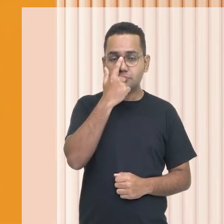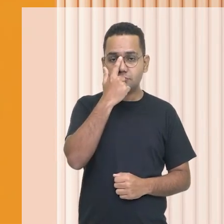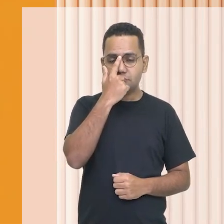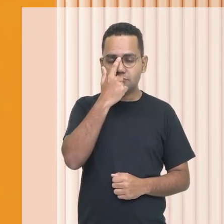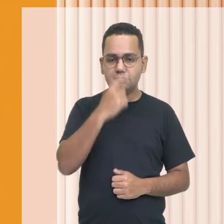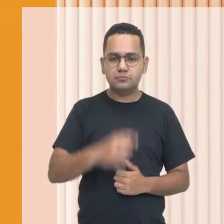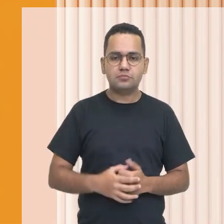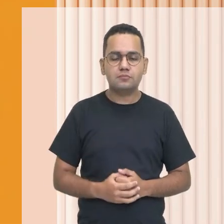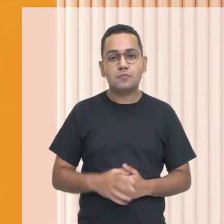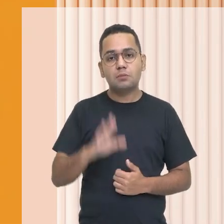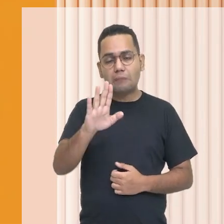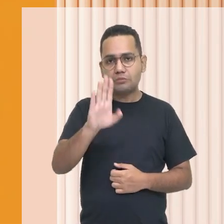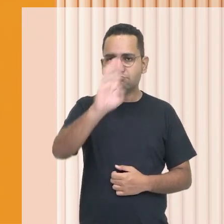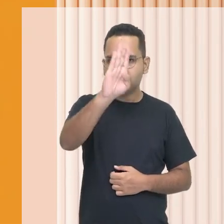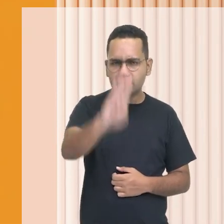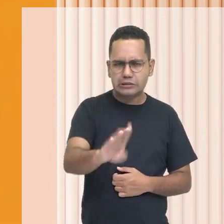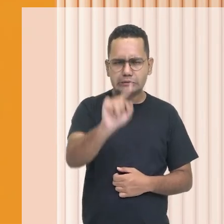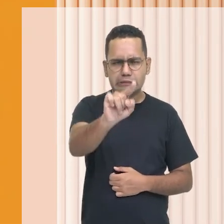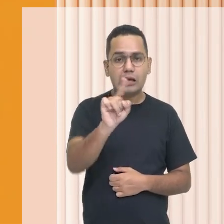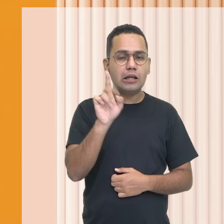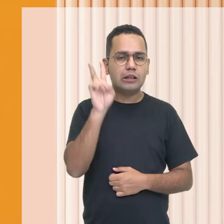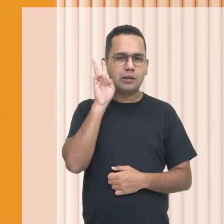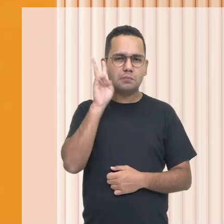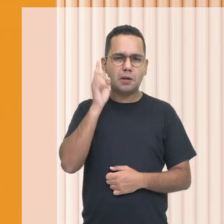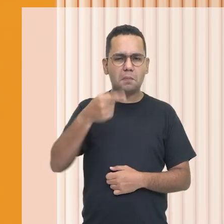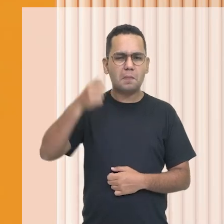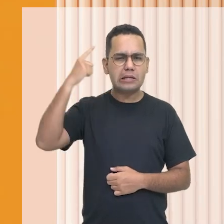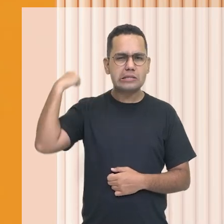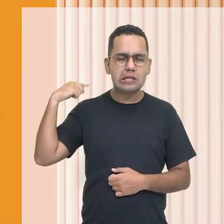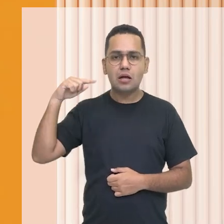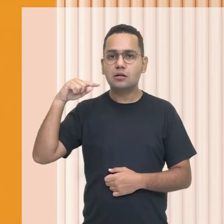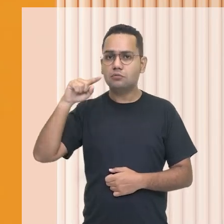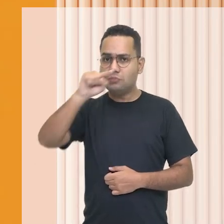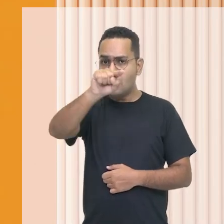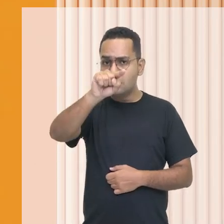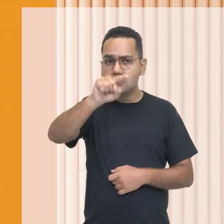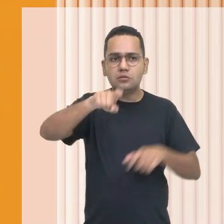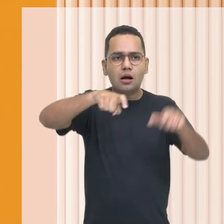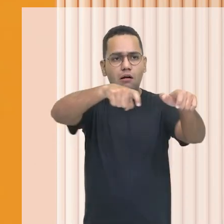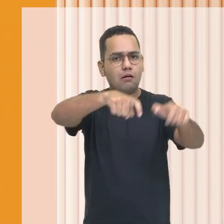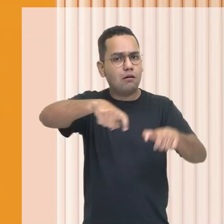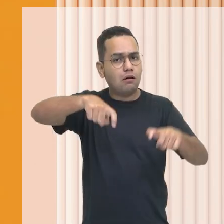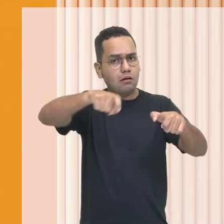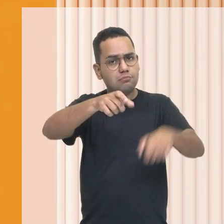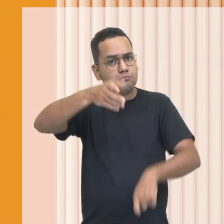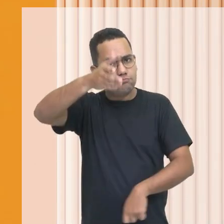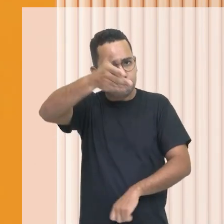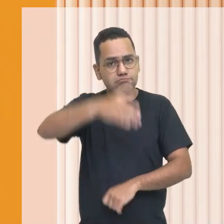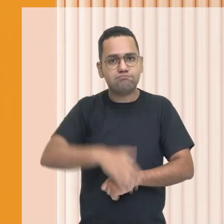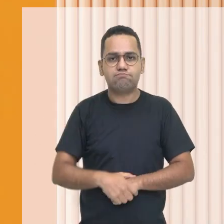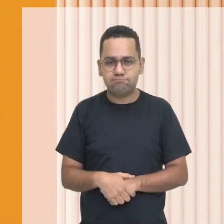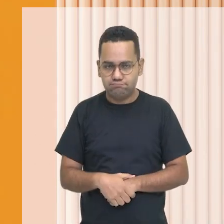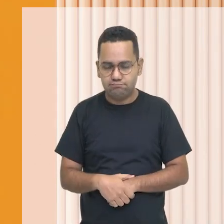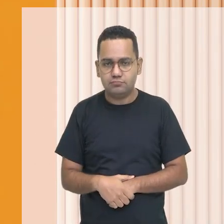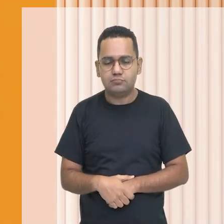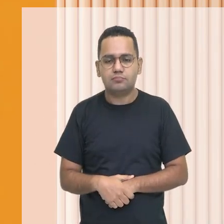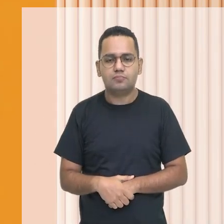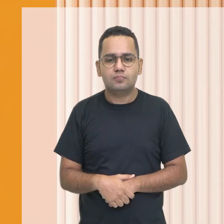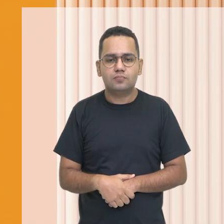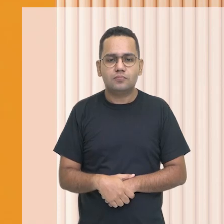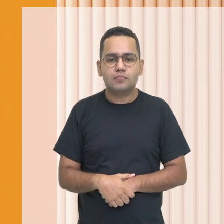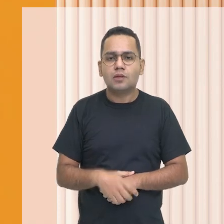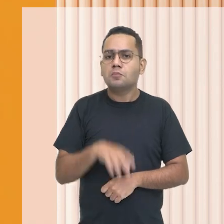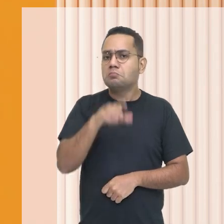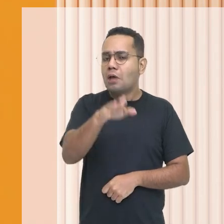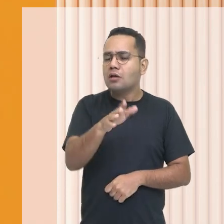Brasil, até pouco tempo, era estritamente agrário e tinha como principal produto